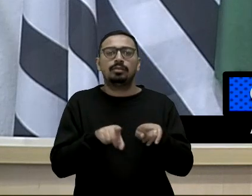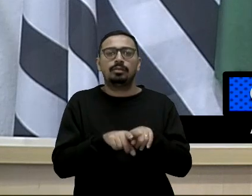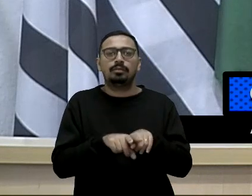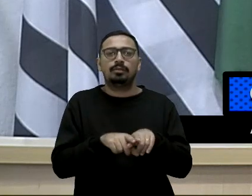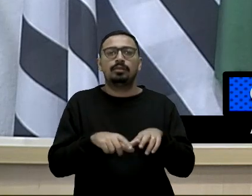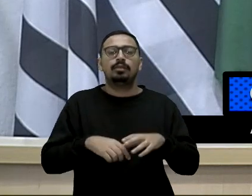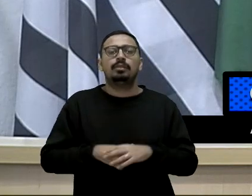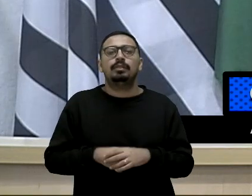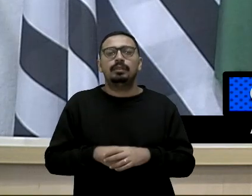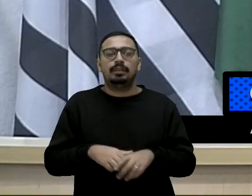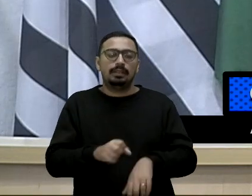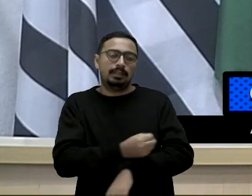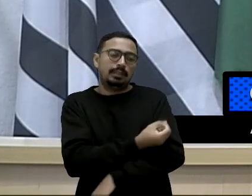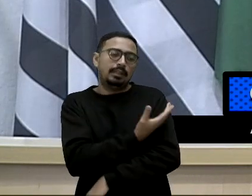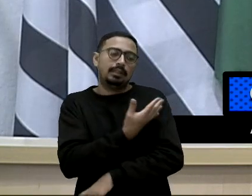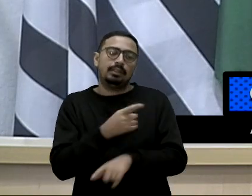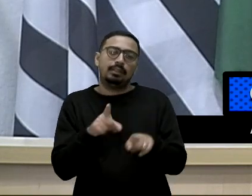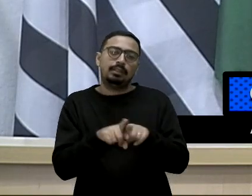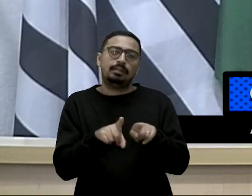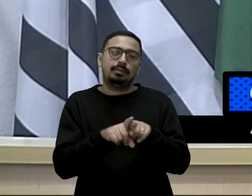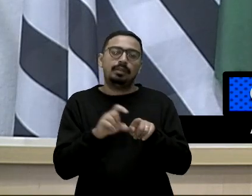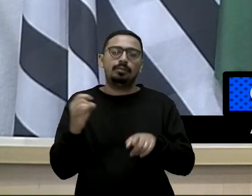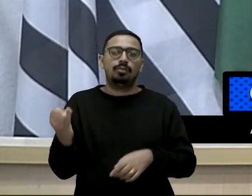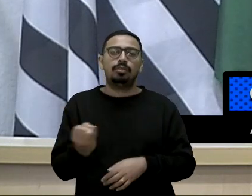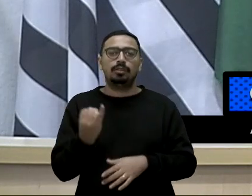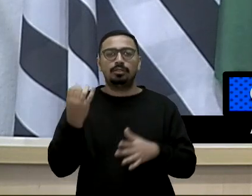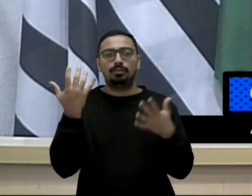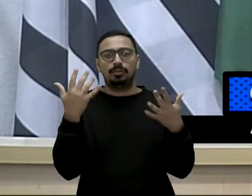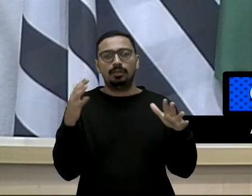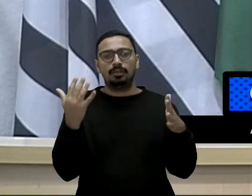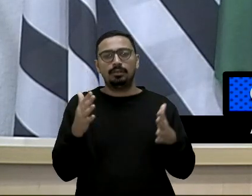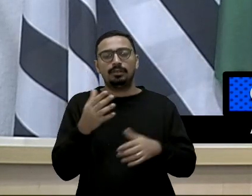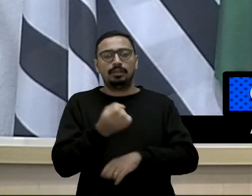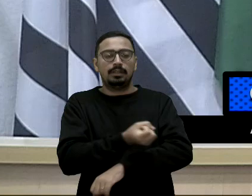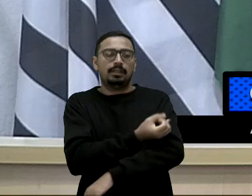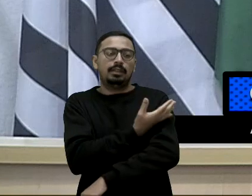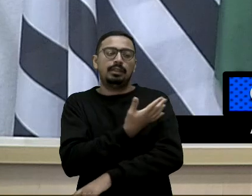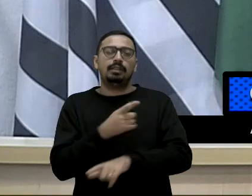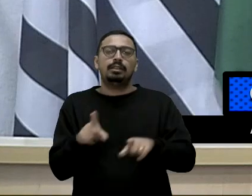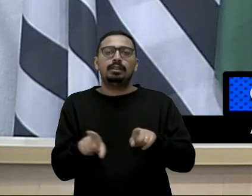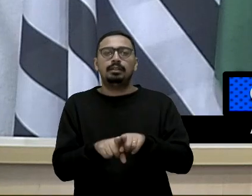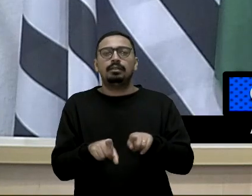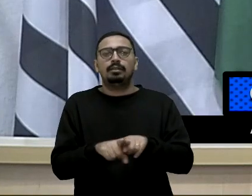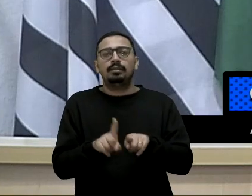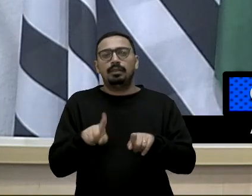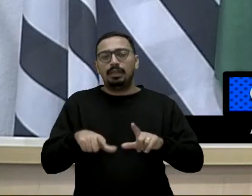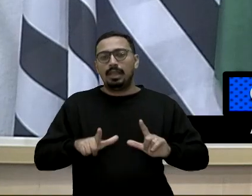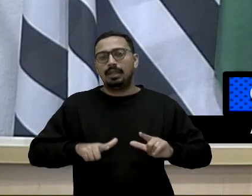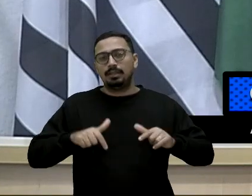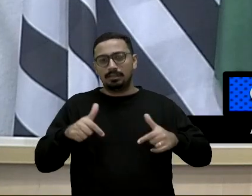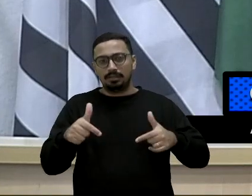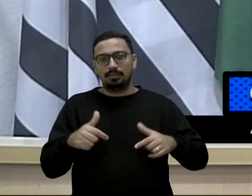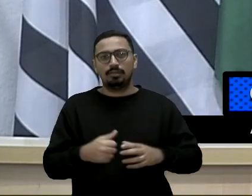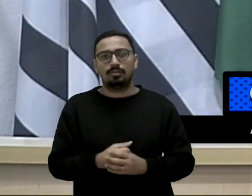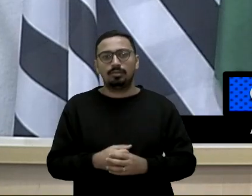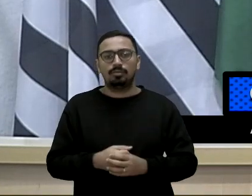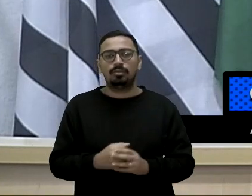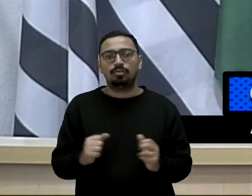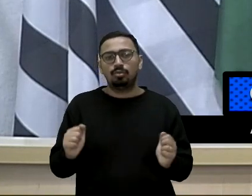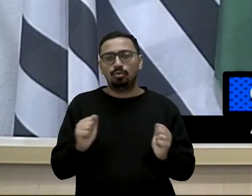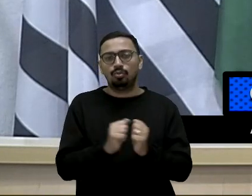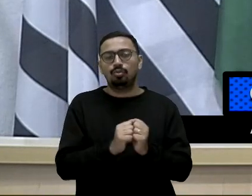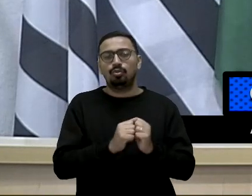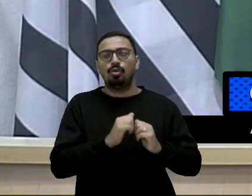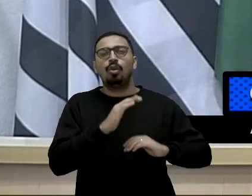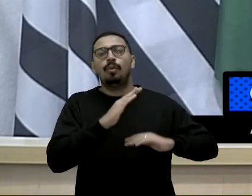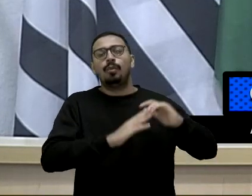causa, né, Thalita? Então é importante. Parabenizar também você por essa iniciativa, juntamente com os profissionais